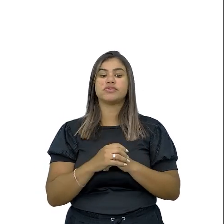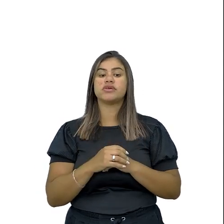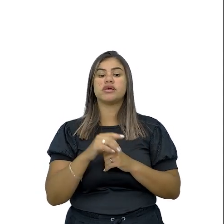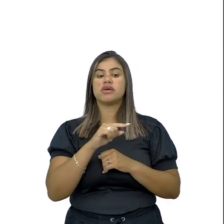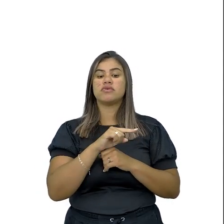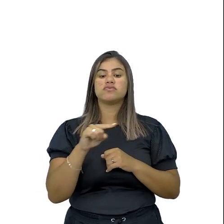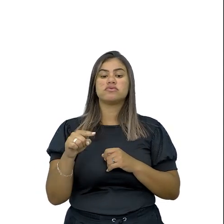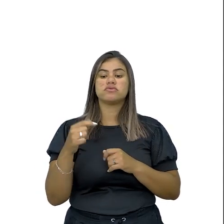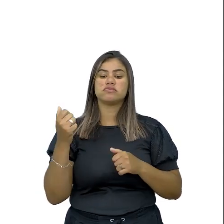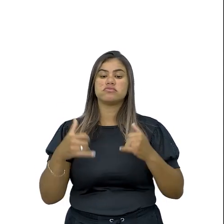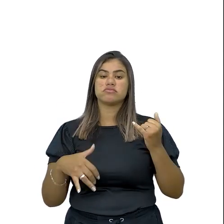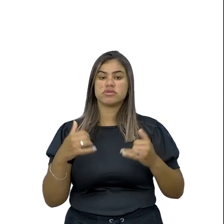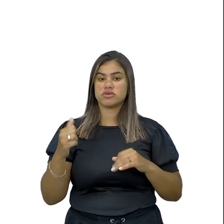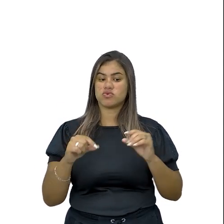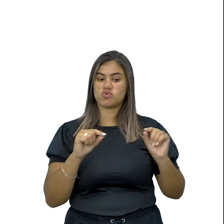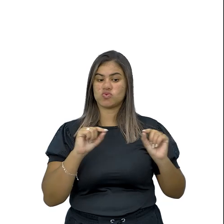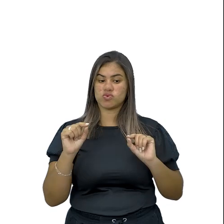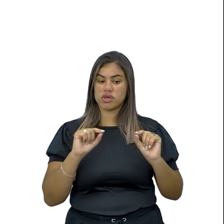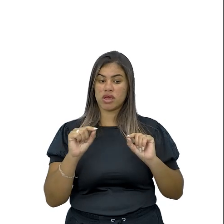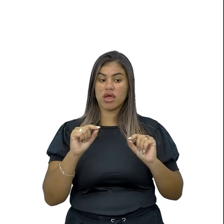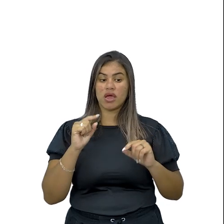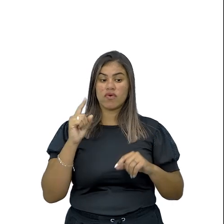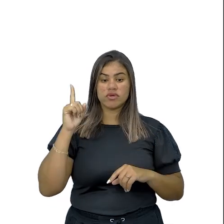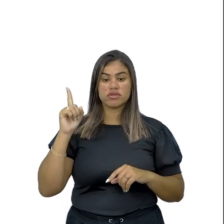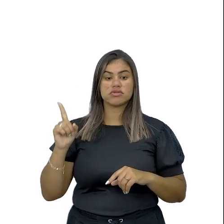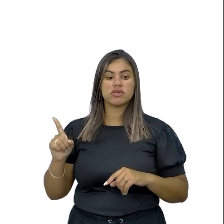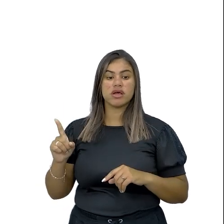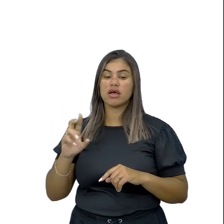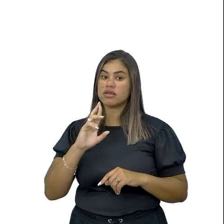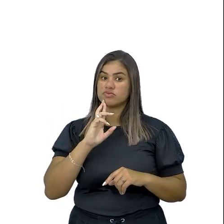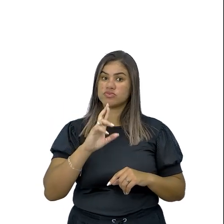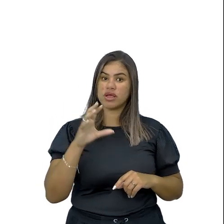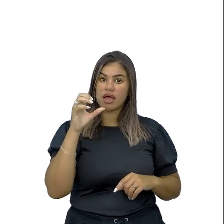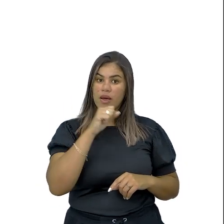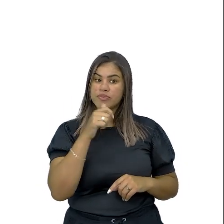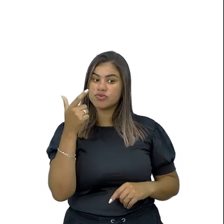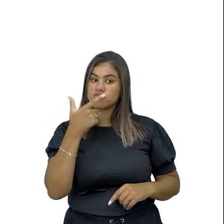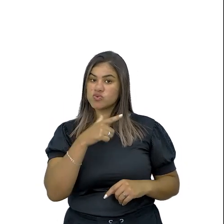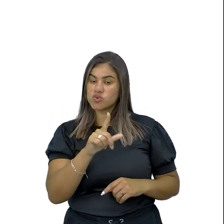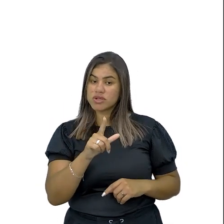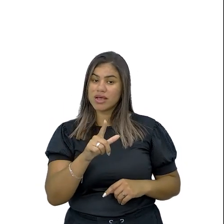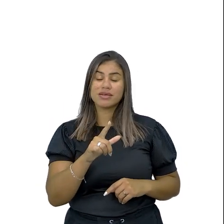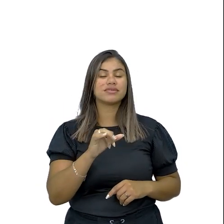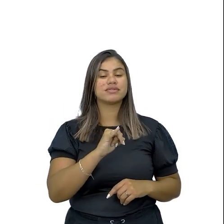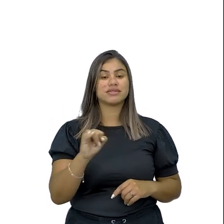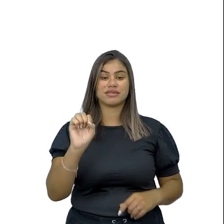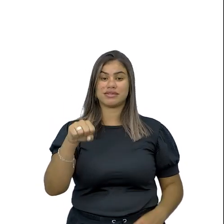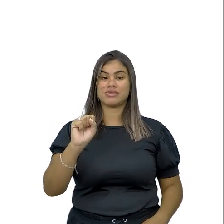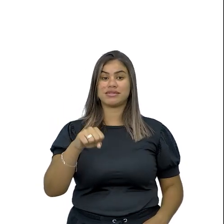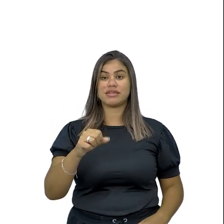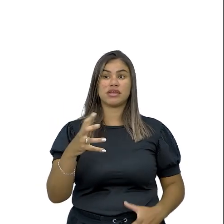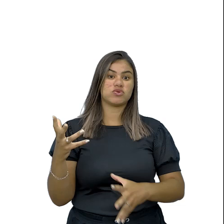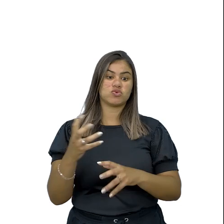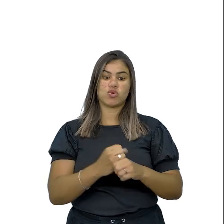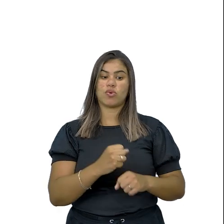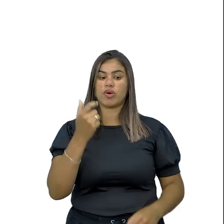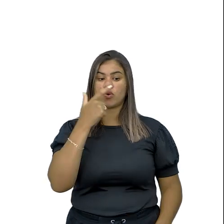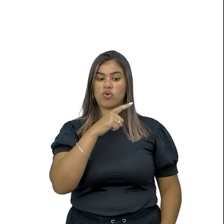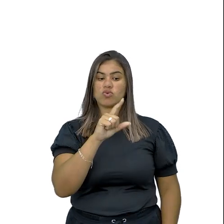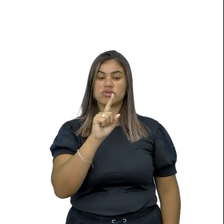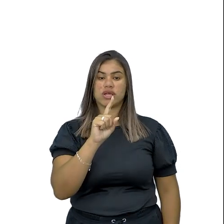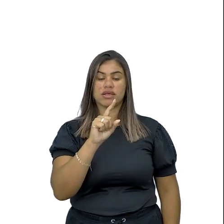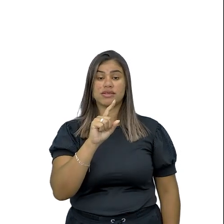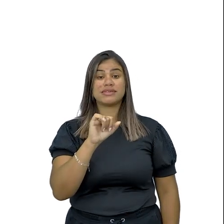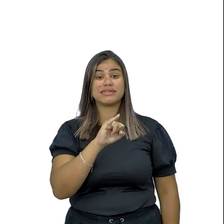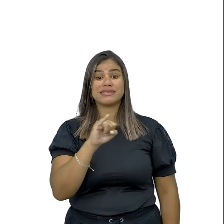você encontrou uma maneira rápida para solucionar essa sentença? Em caso afirmativo, você terá facilidade para calcular os valores a seguir.